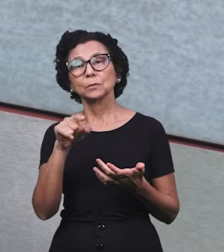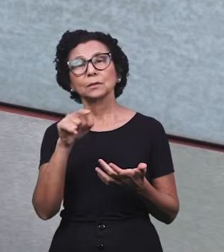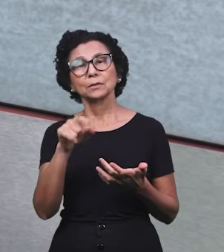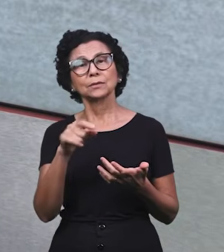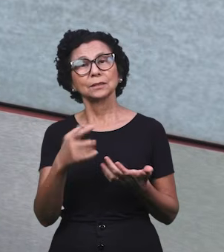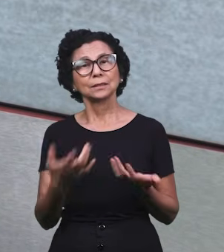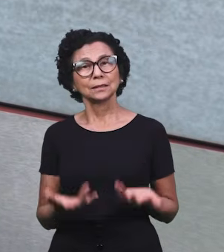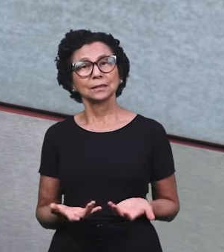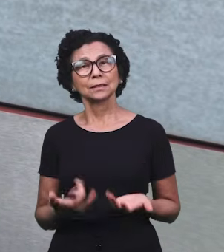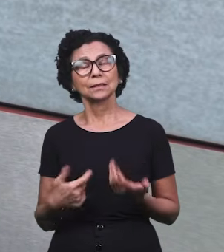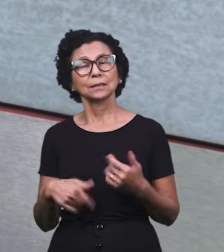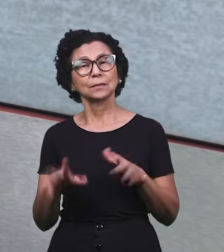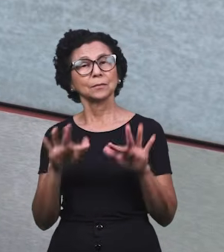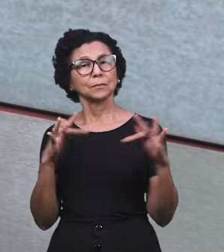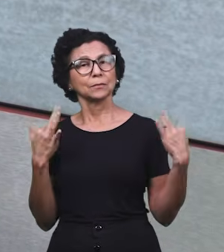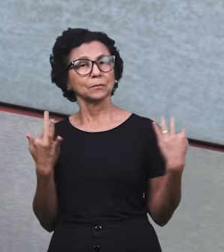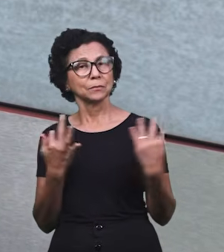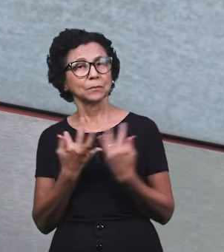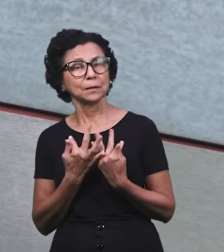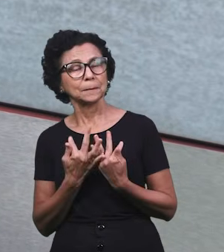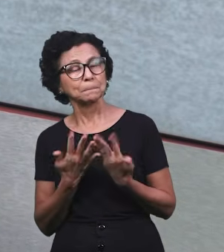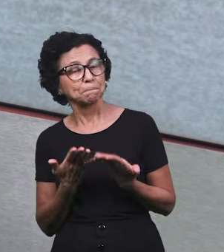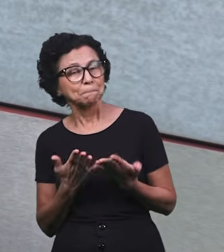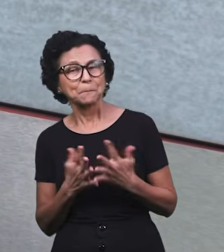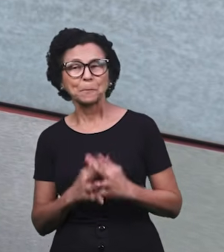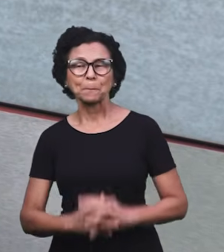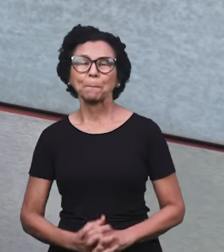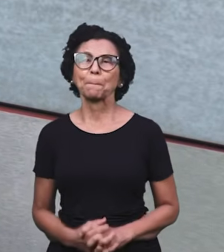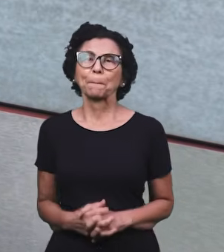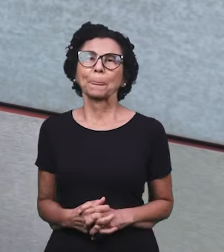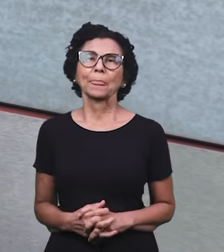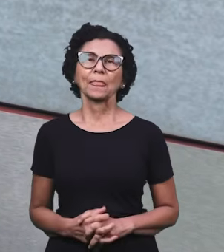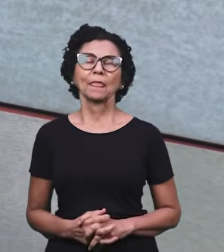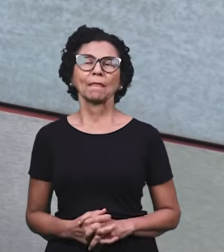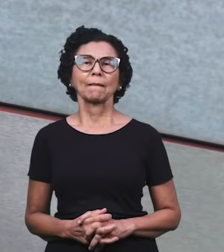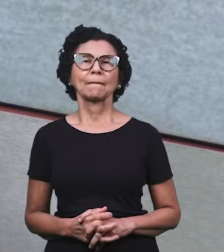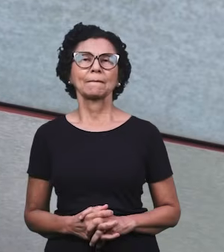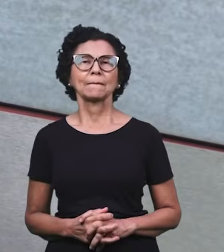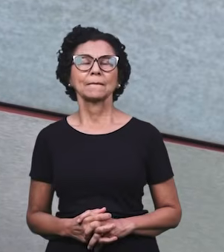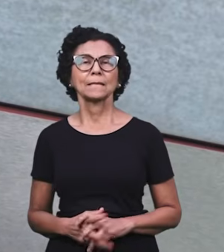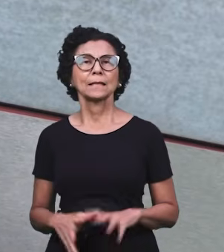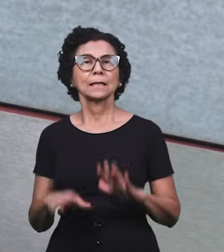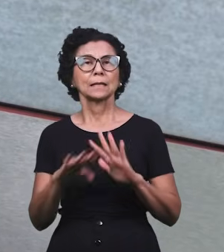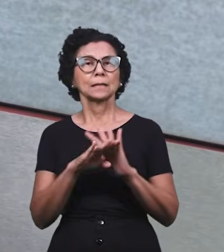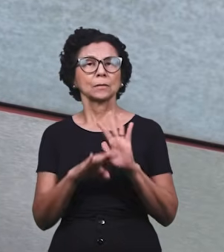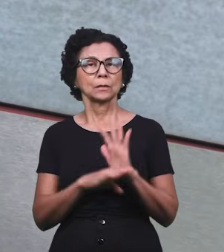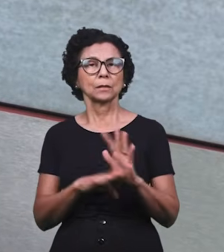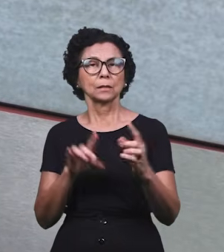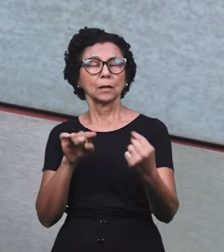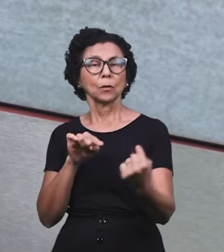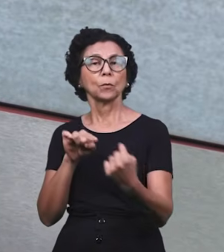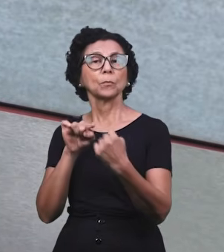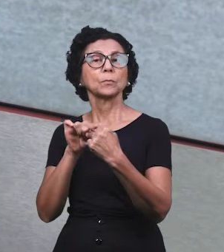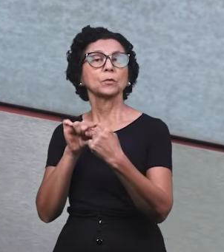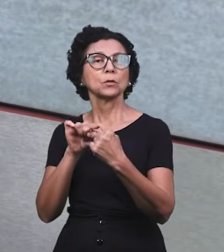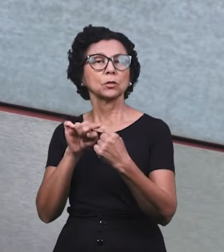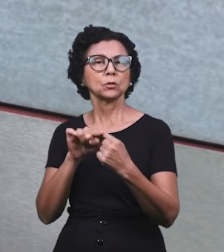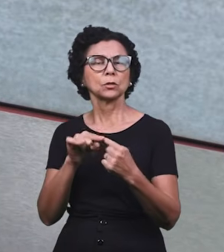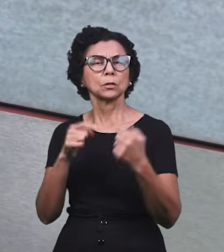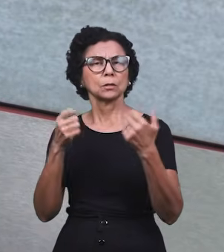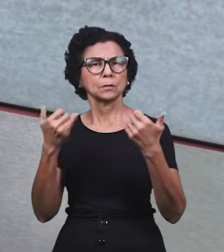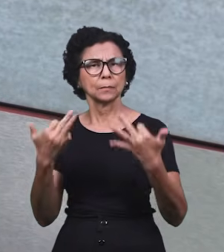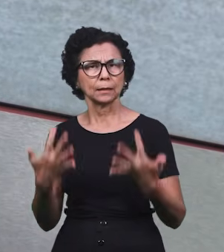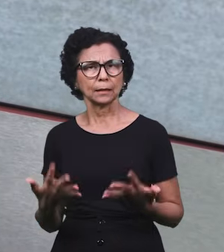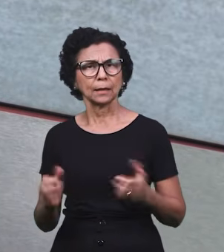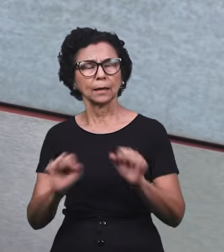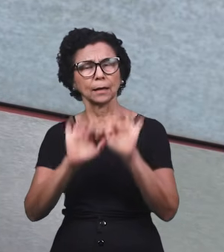isso inclusive para ter a sua própria família. E aí, hoje, esse programa, portanto, ele tem esse objetivo, é de